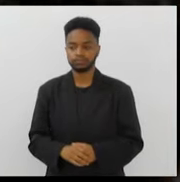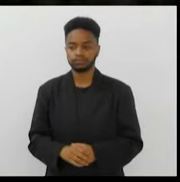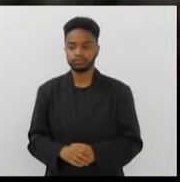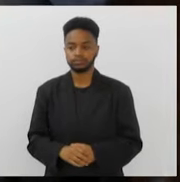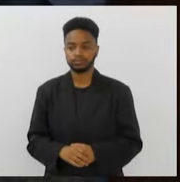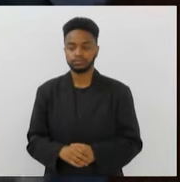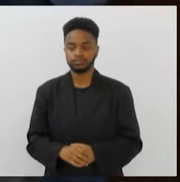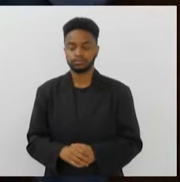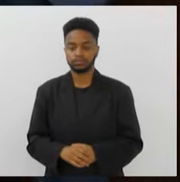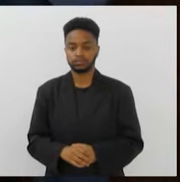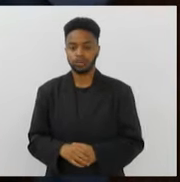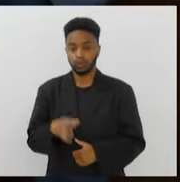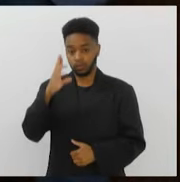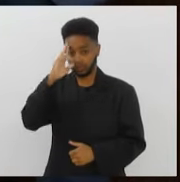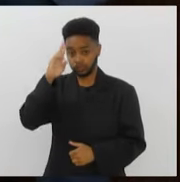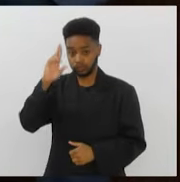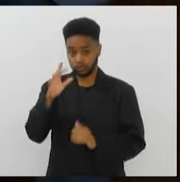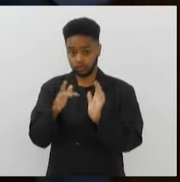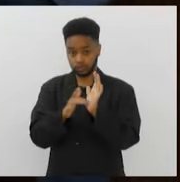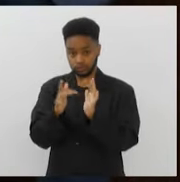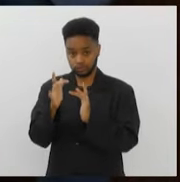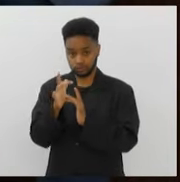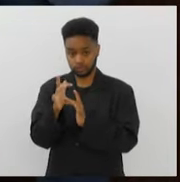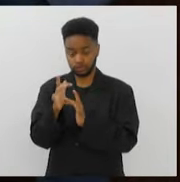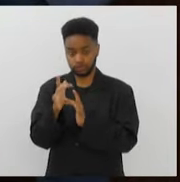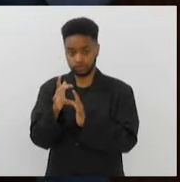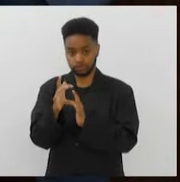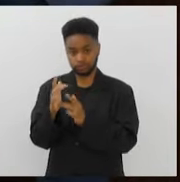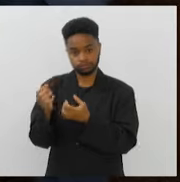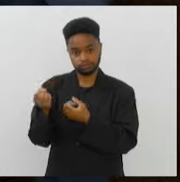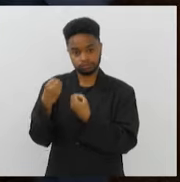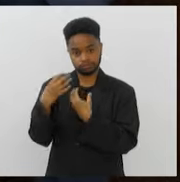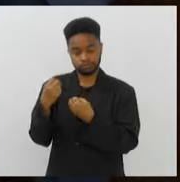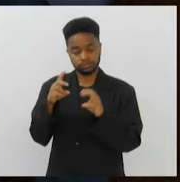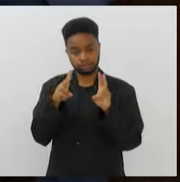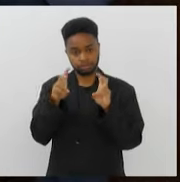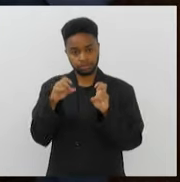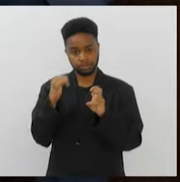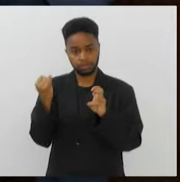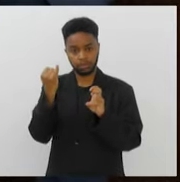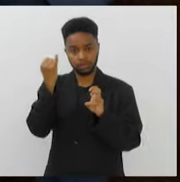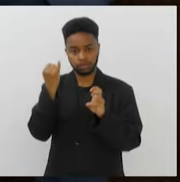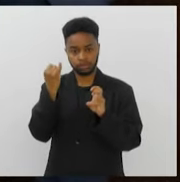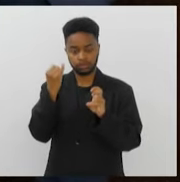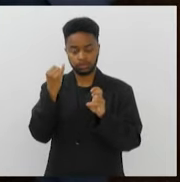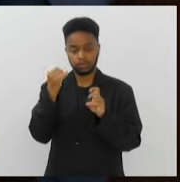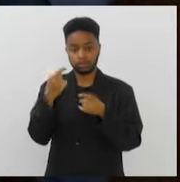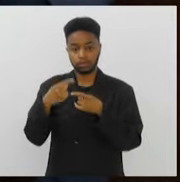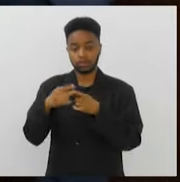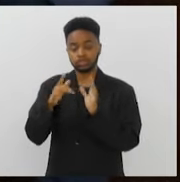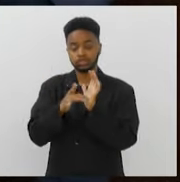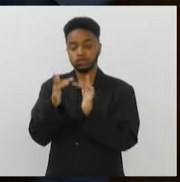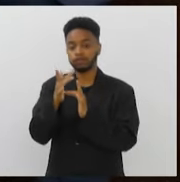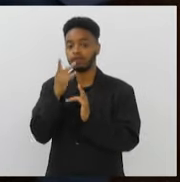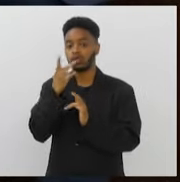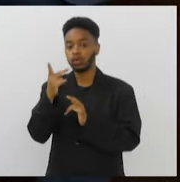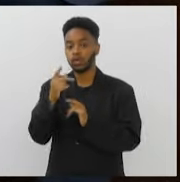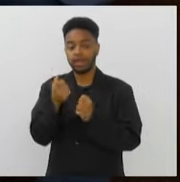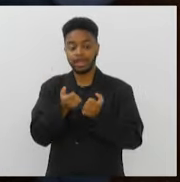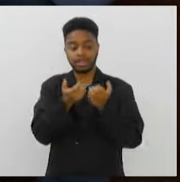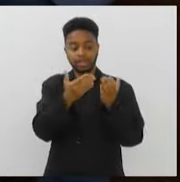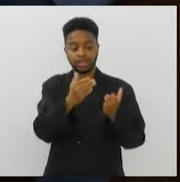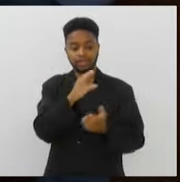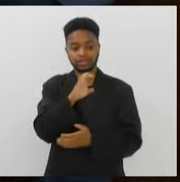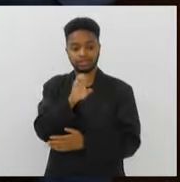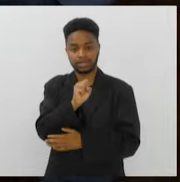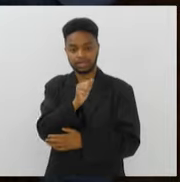que o Senhor Jesus Cristo nos deixou uma lição muito coerente, porque ele falou: dai a César o que é de César e